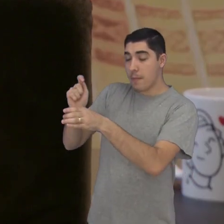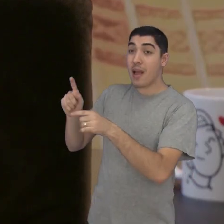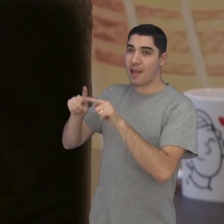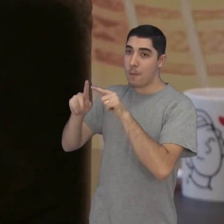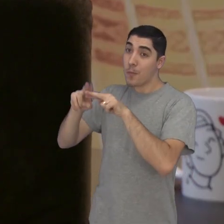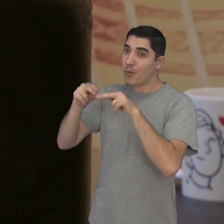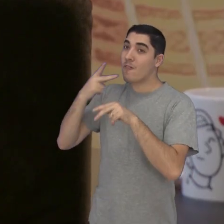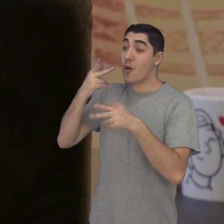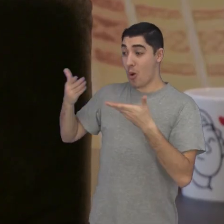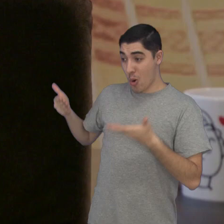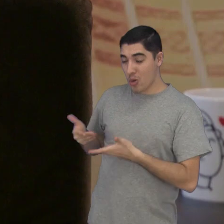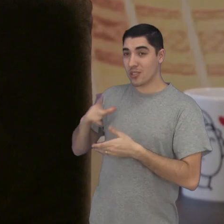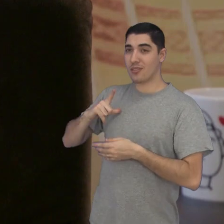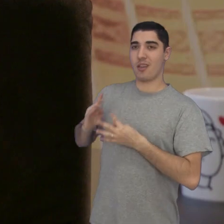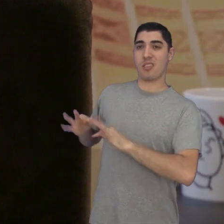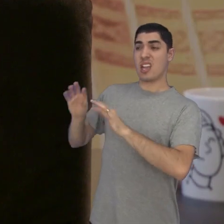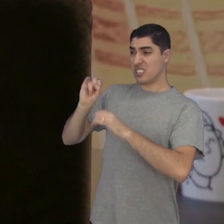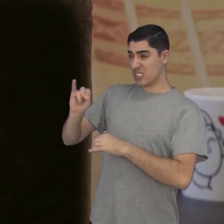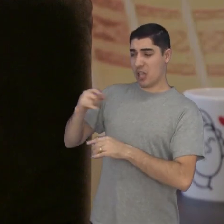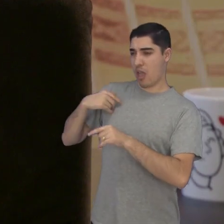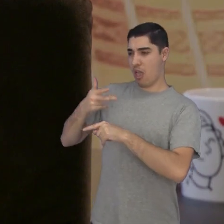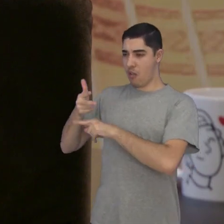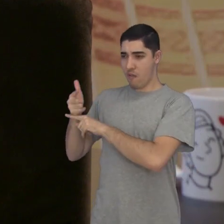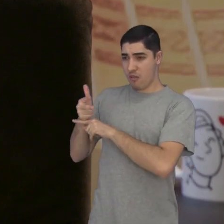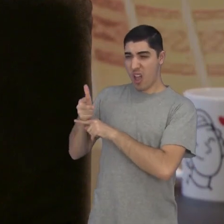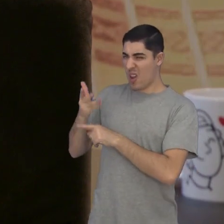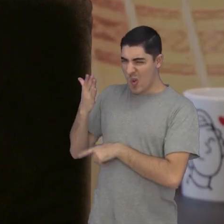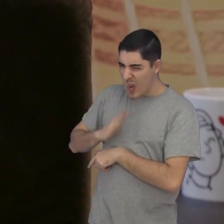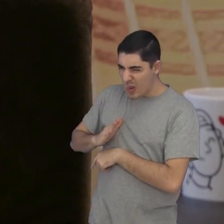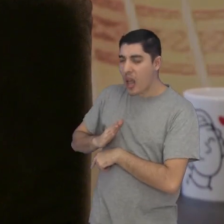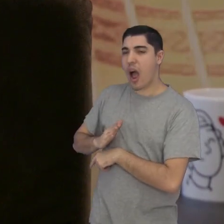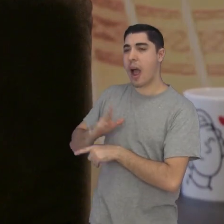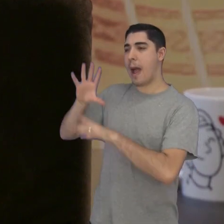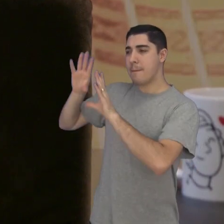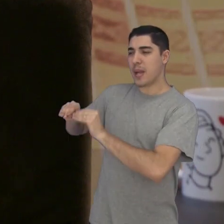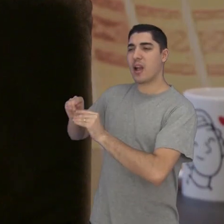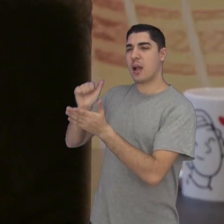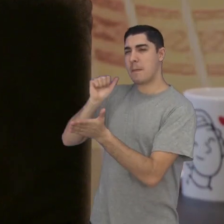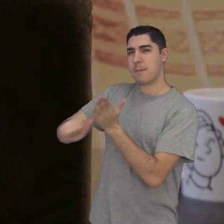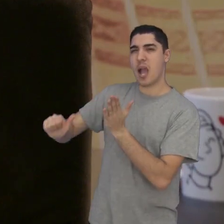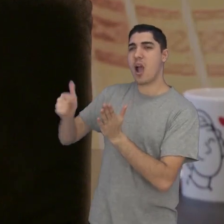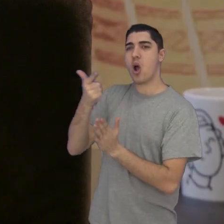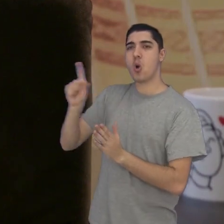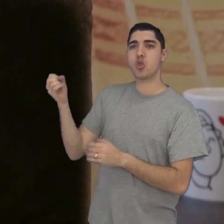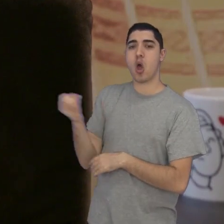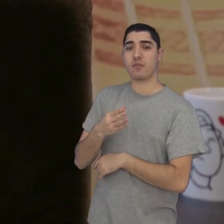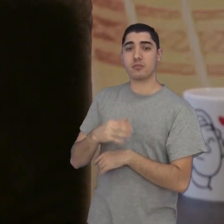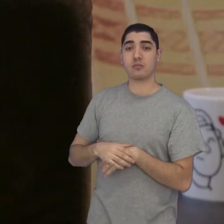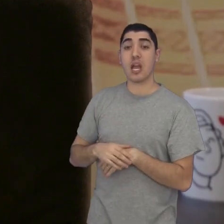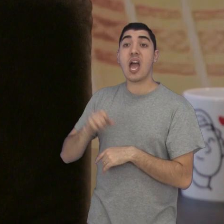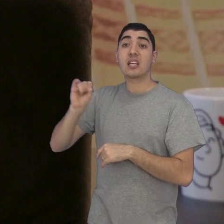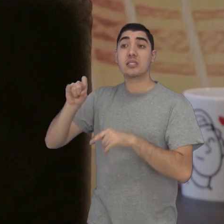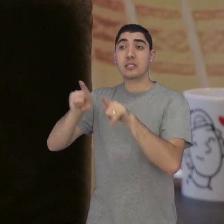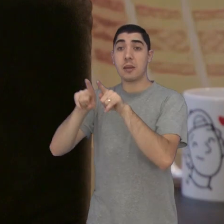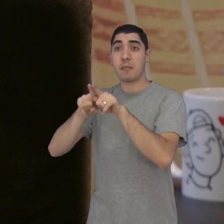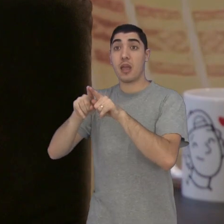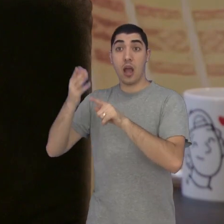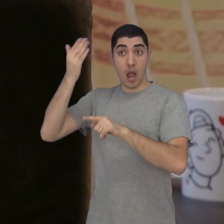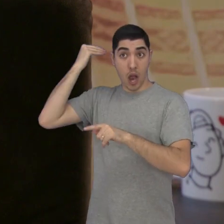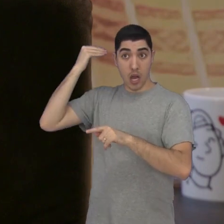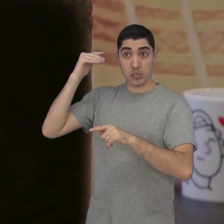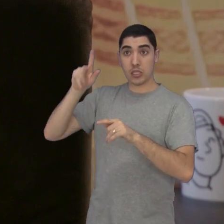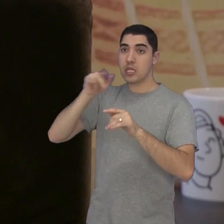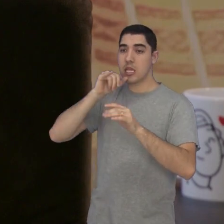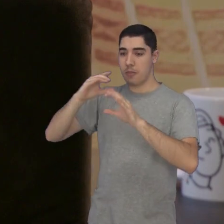volto a falar da tecnologia. Você filmou, não gostou? Apaga, grava de novo. Película. Queimou,